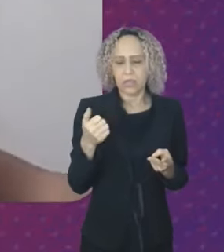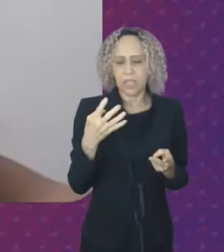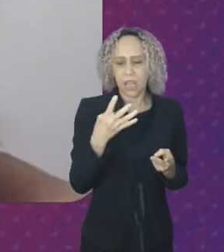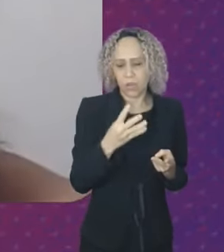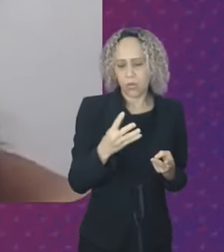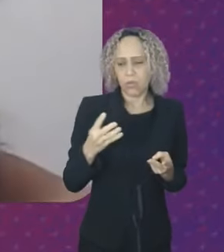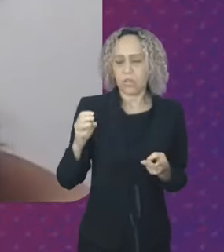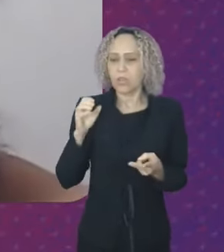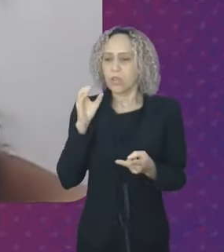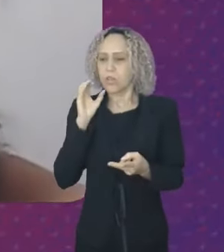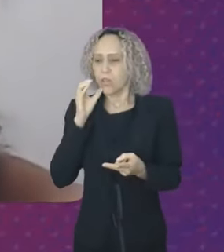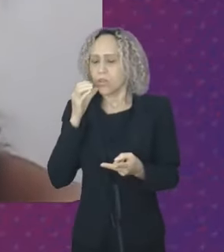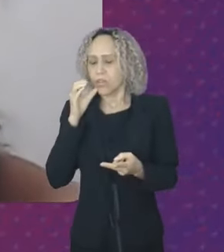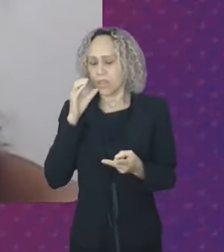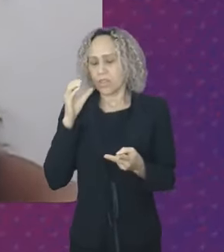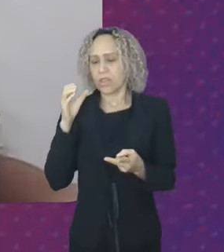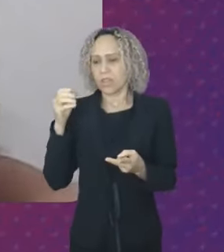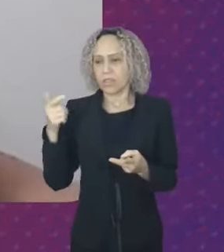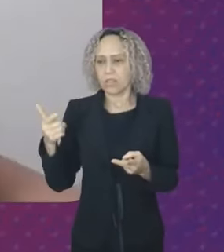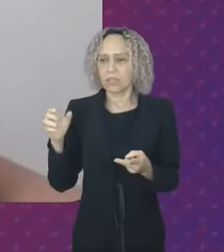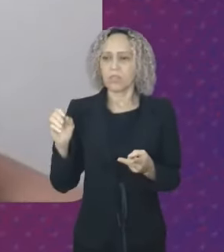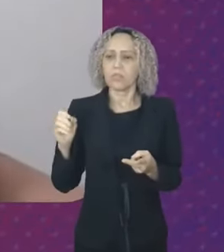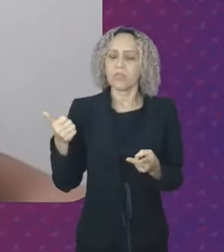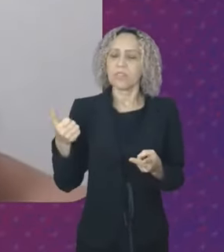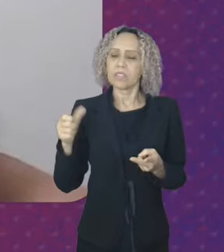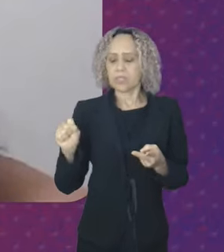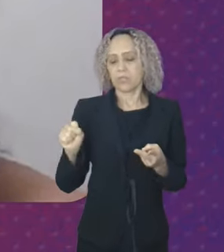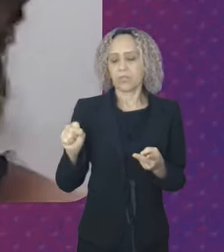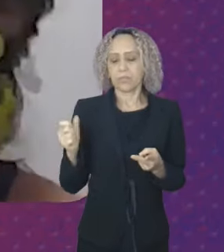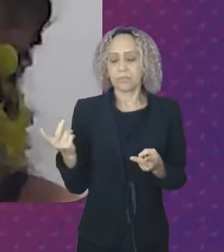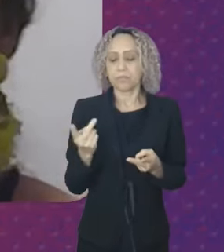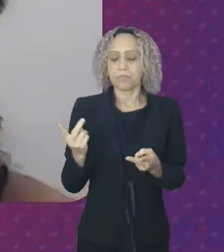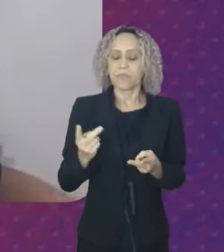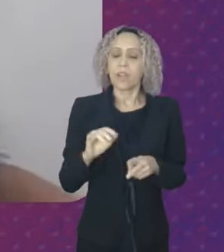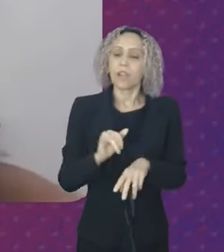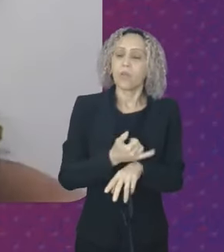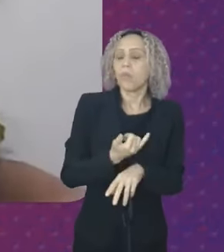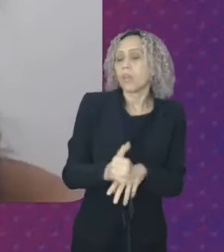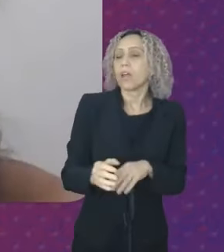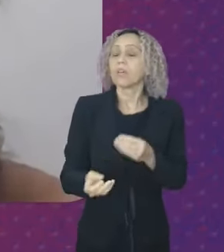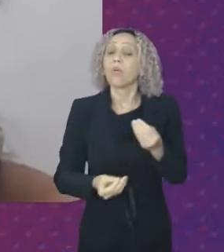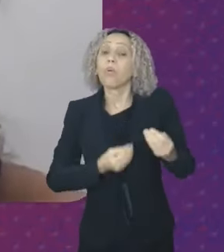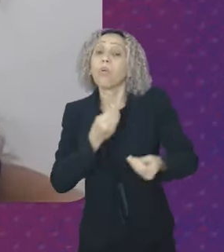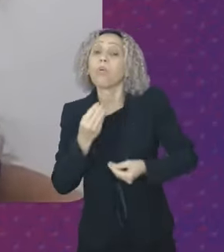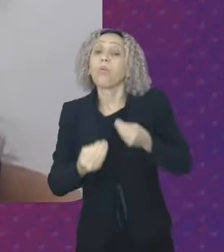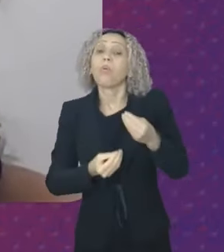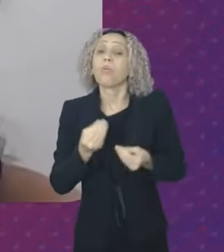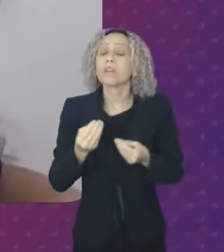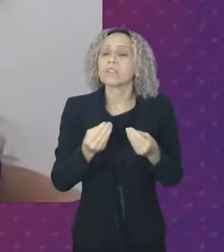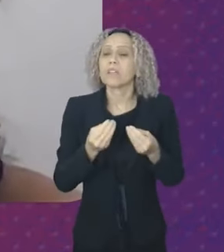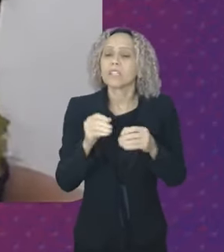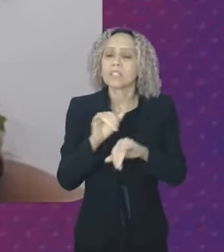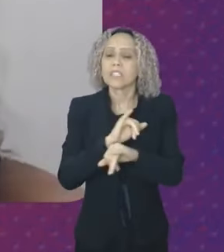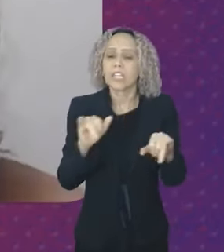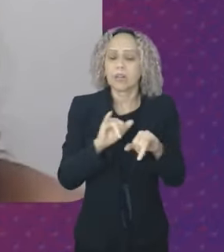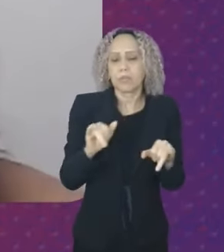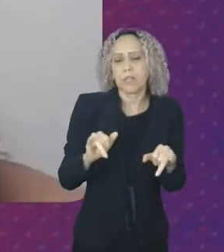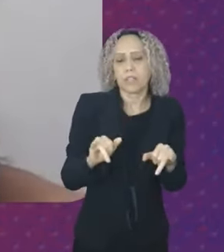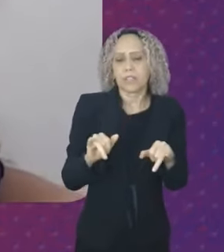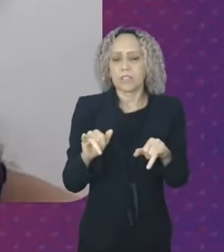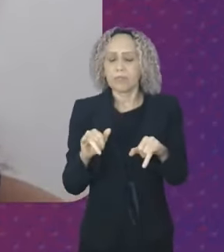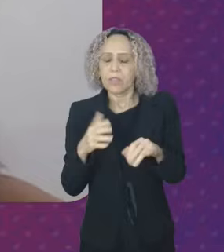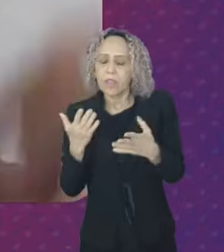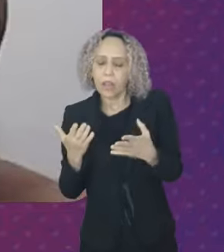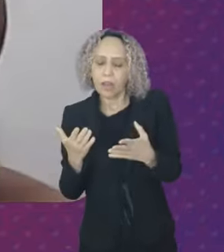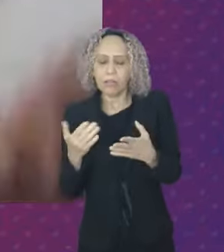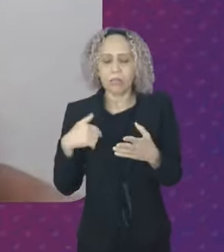essas duas pessoas que estão na liderança, elas não representam os anseios do povo